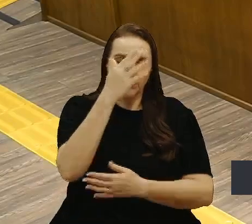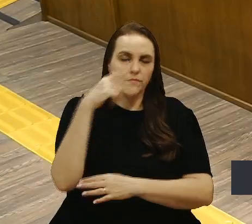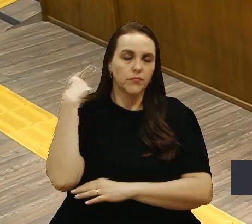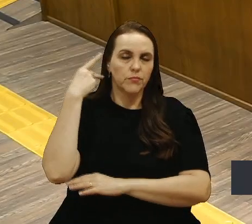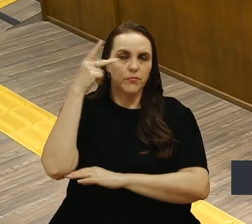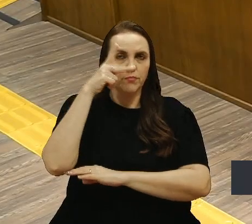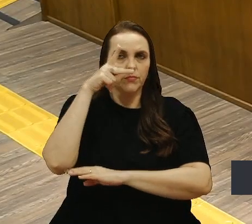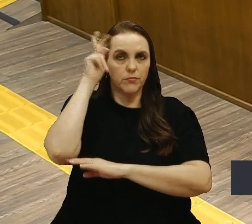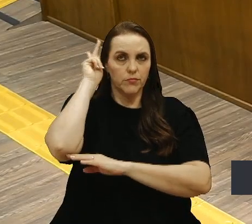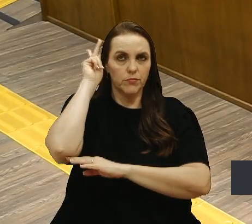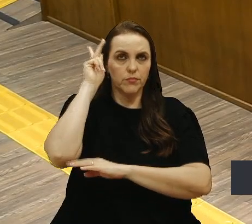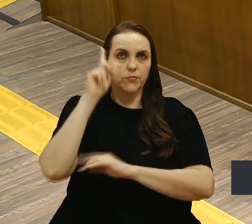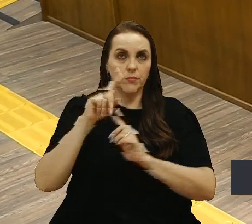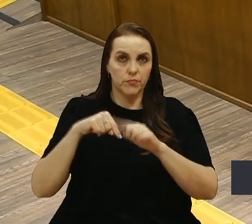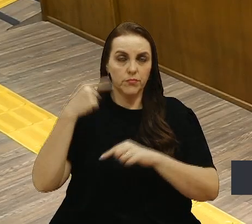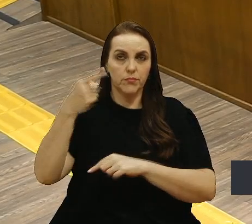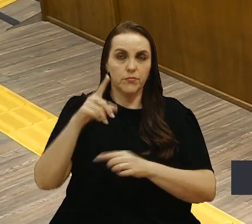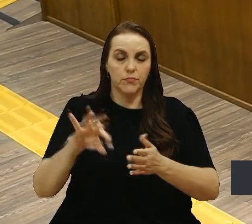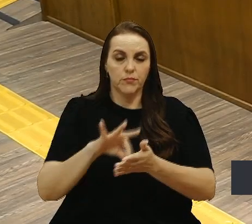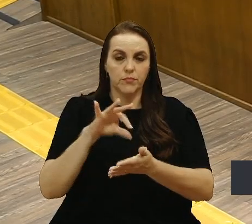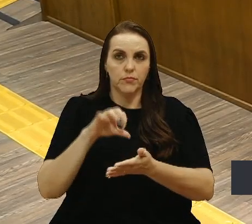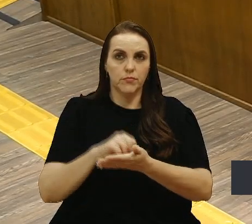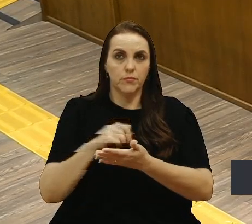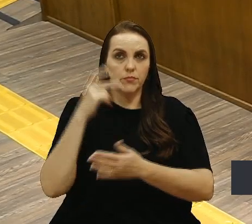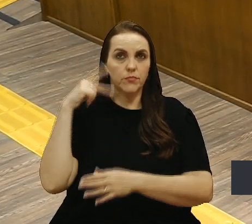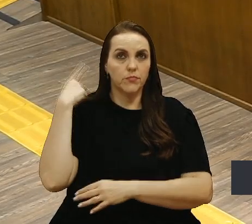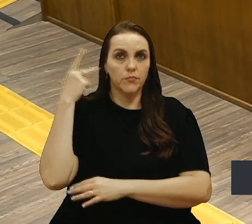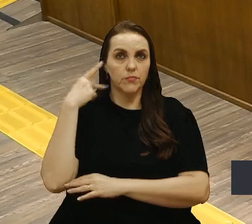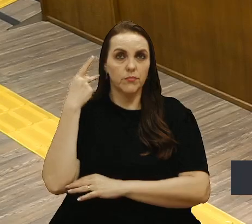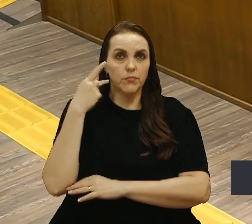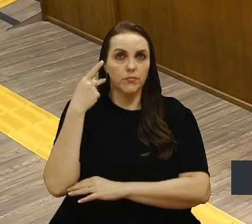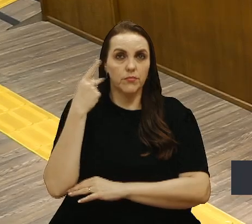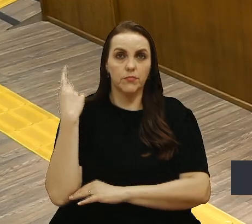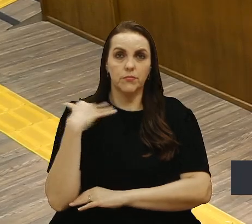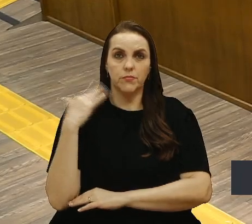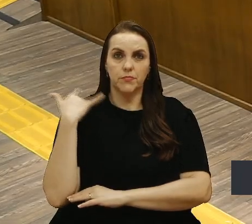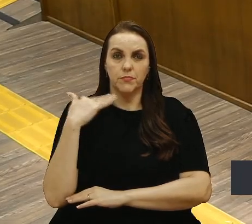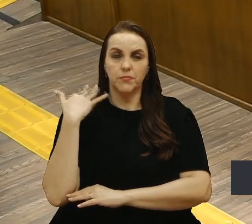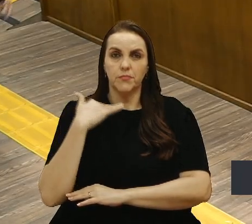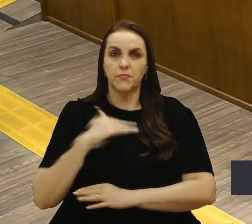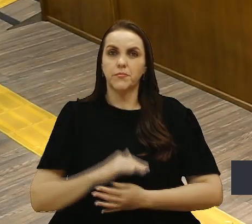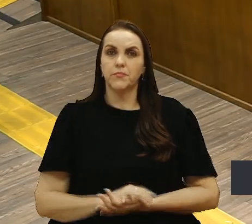Tiago. Próxima vereadora inscrita, a vereadora Andressa Marques.